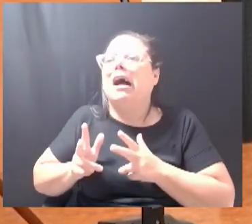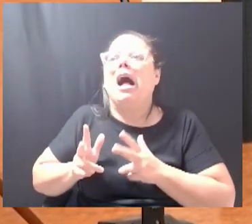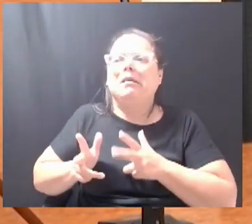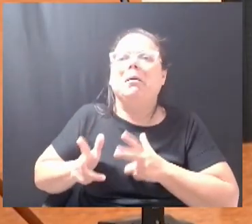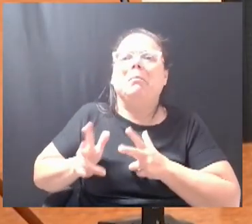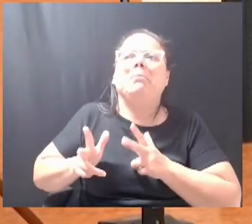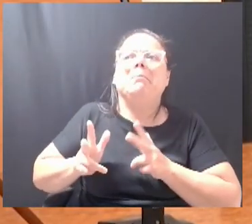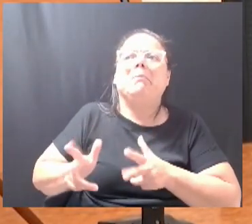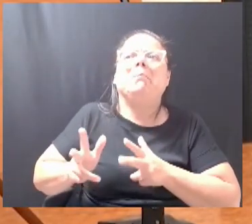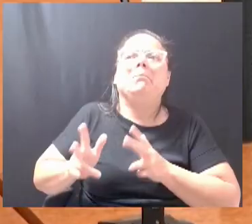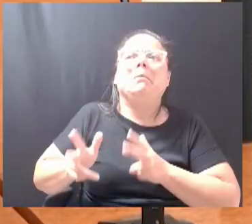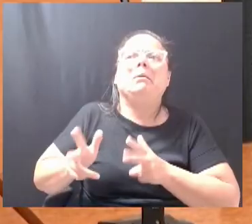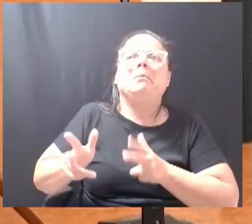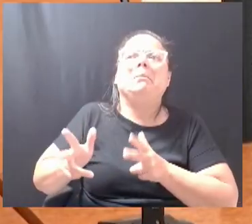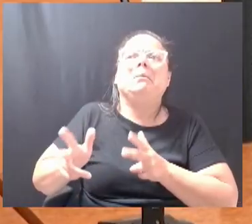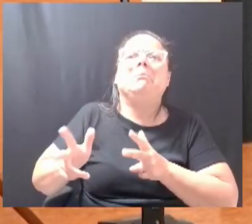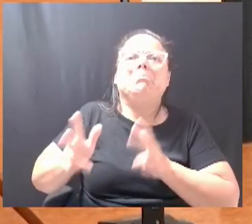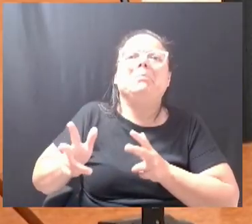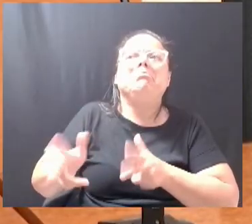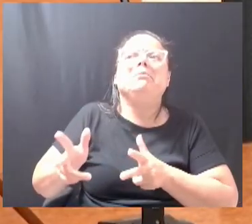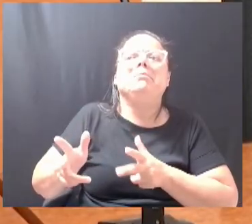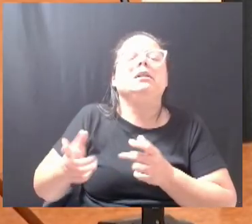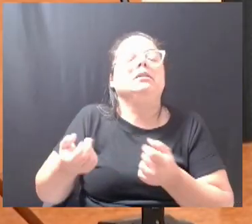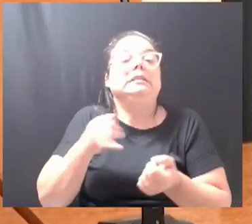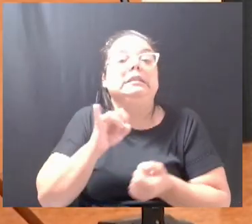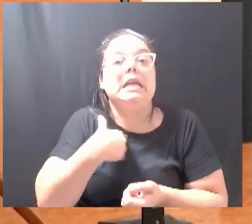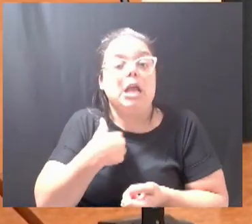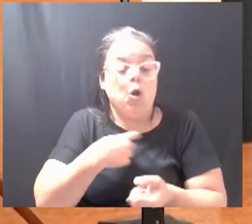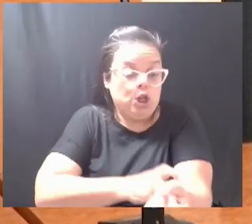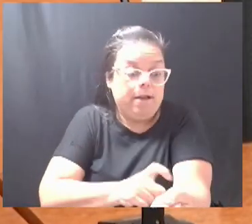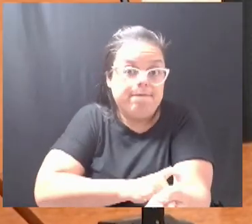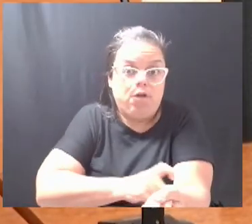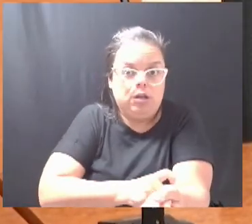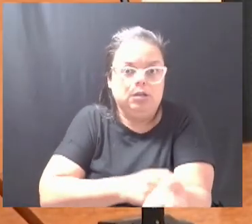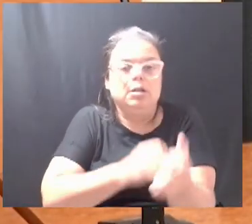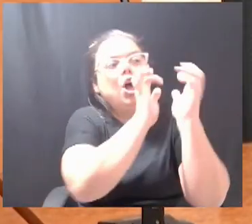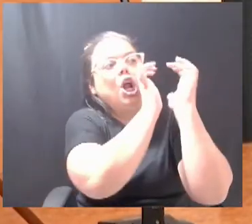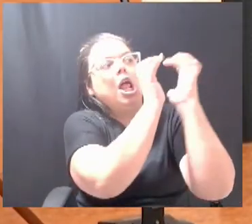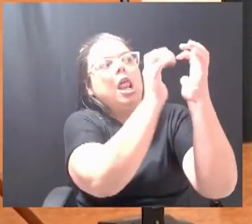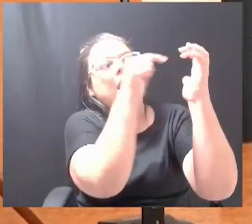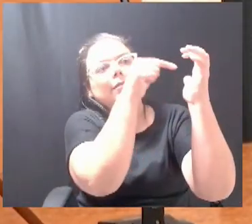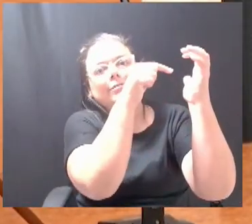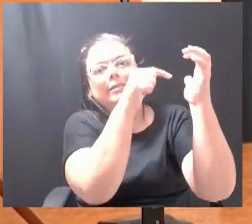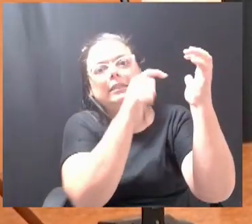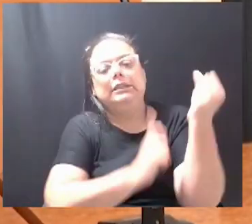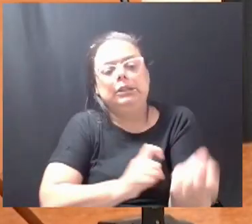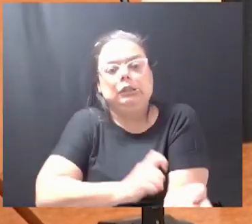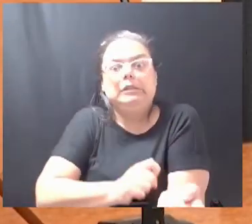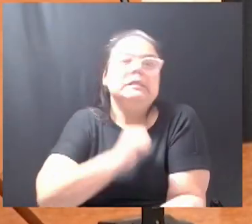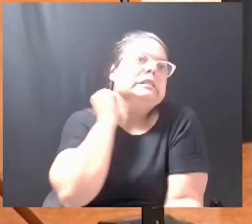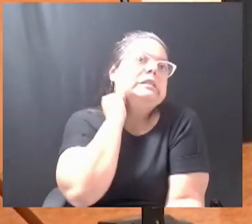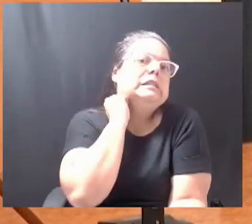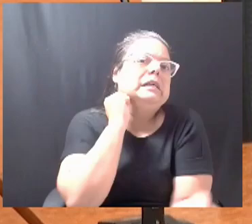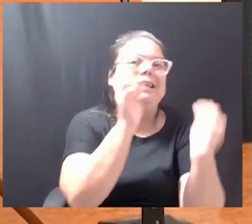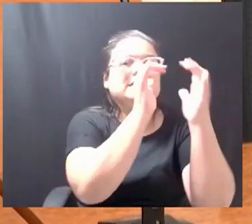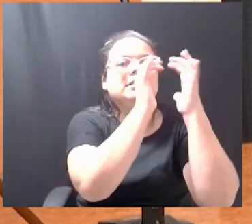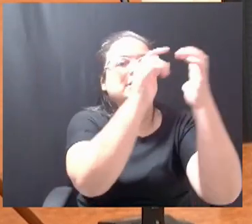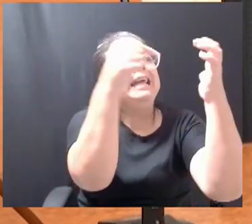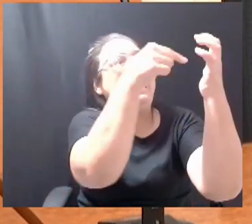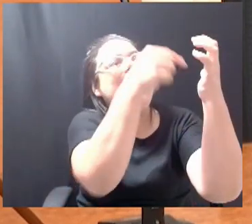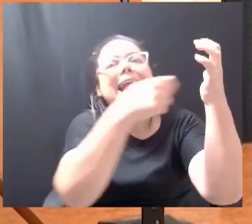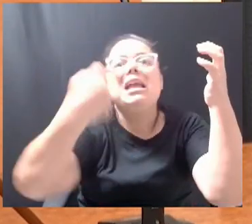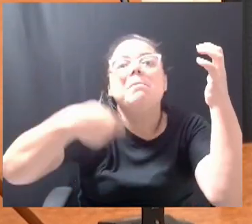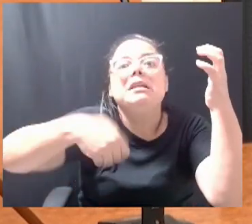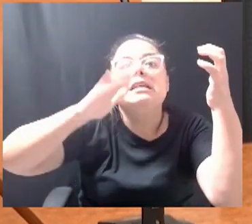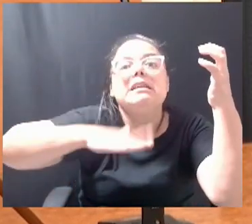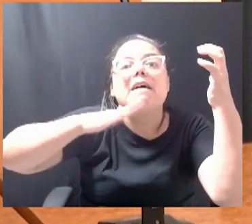gagueja? Porque, veja, como é um cérebro de alguém que está nervoso e tenso? O que o cérebro não tem que fazer para manter a pessoa